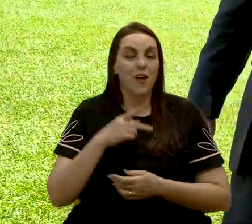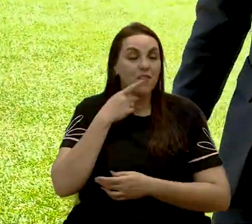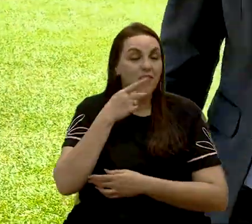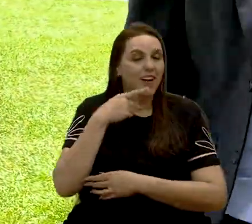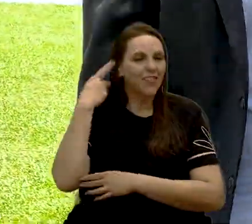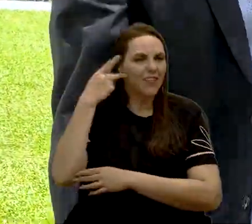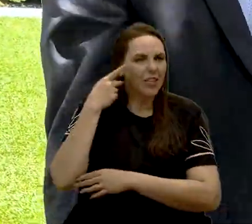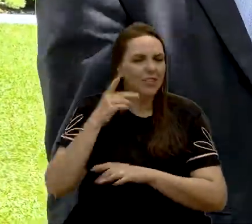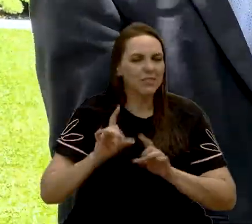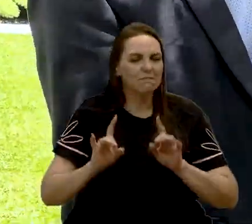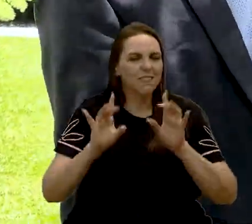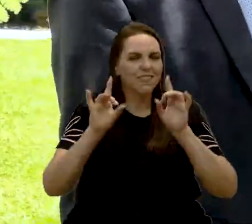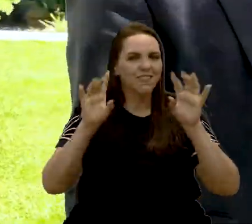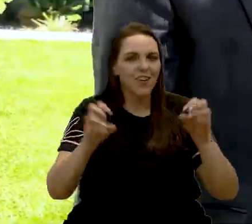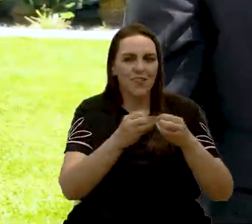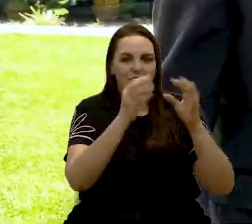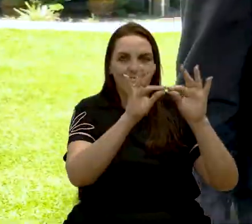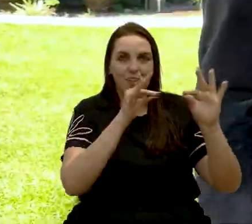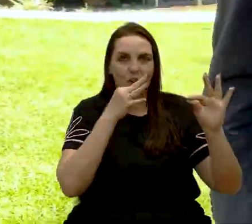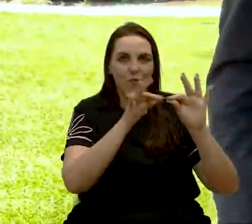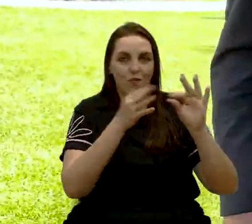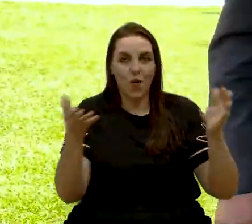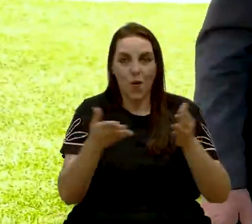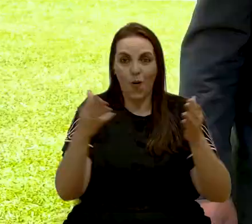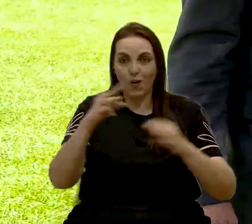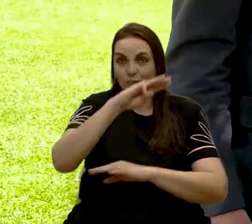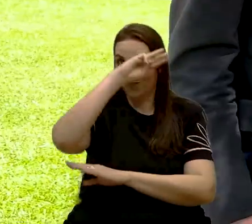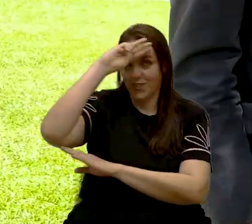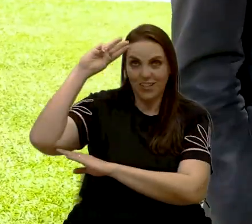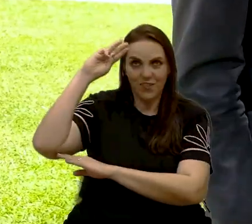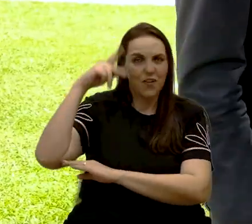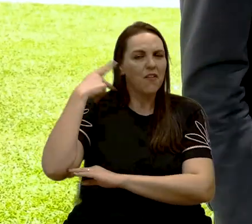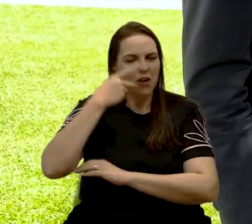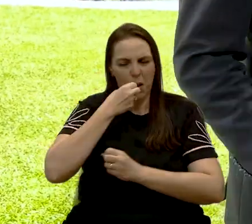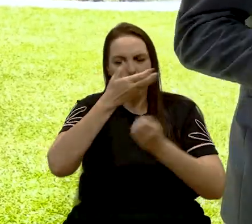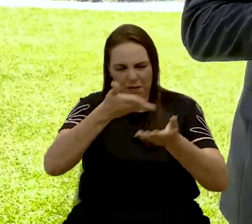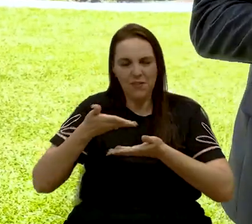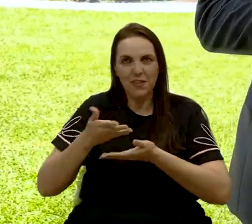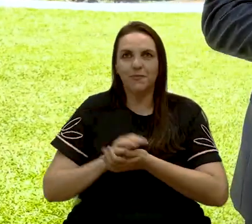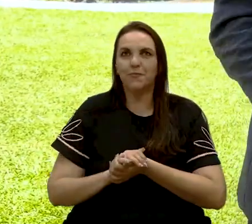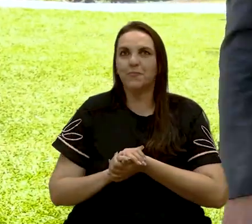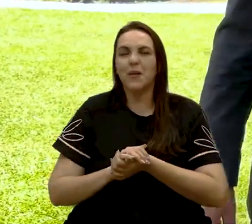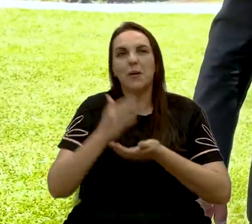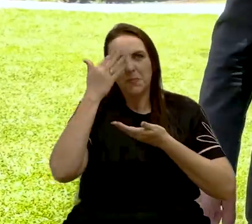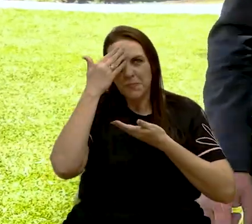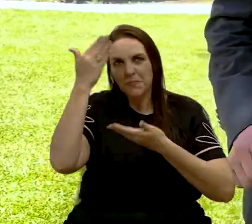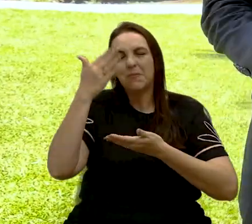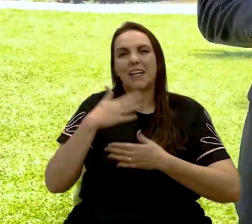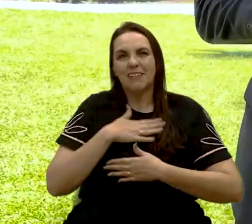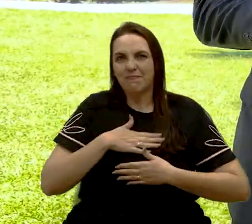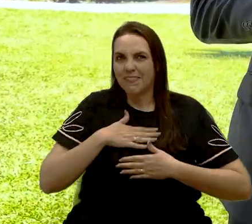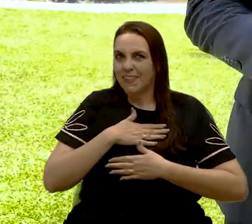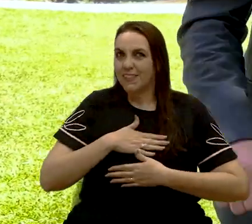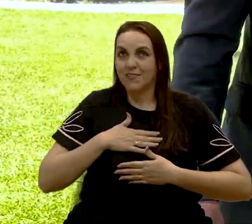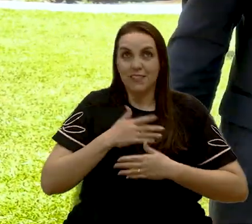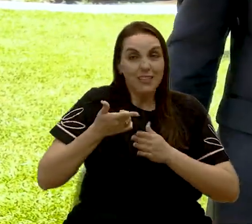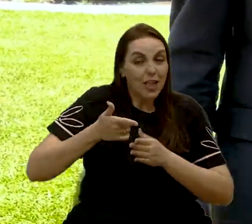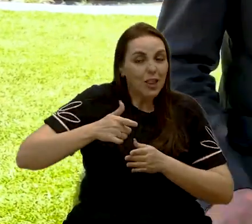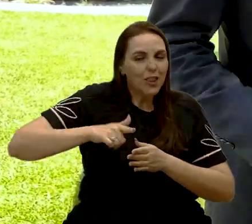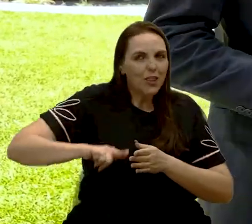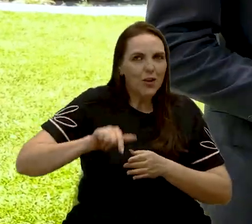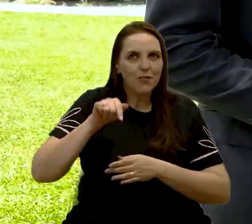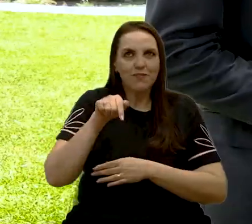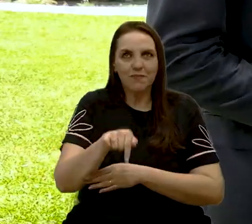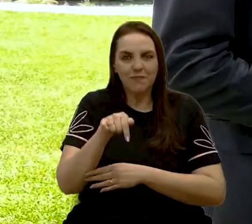Fala Vereador especial Festa da Uva, hoje com o Juliano Valim. Vereador, mais uma vez seja bem-vindo. Primeiramente, uma satisfação, mais uma vez, estar